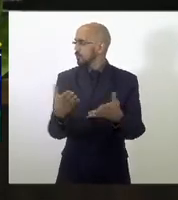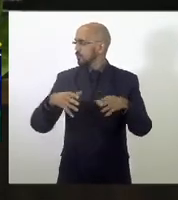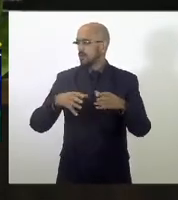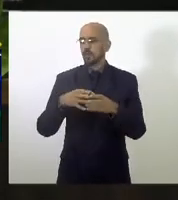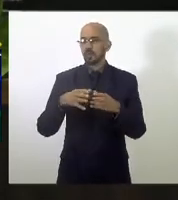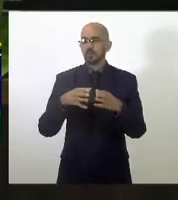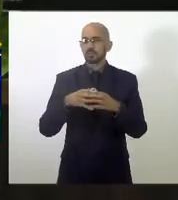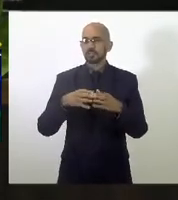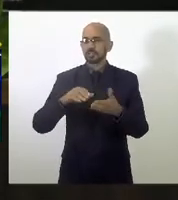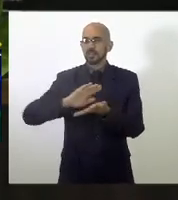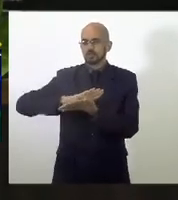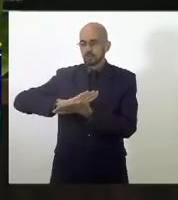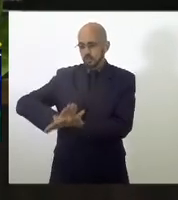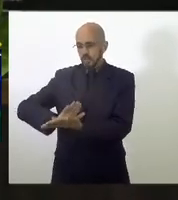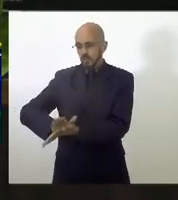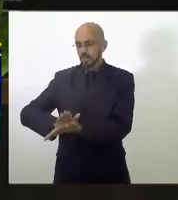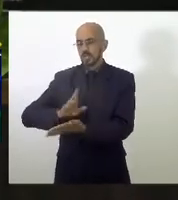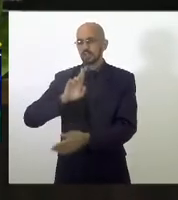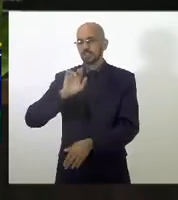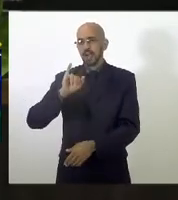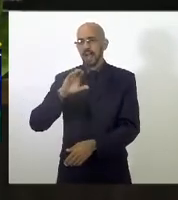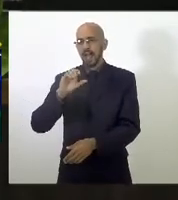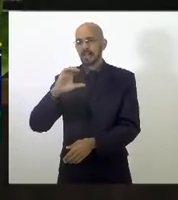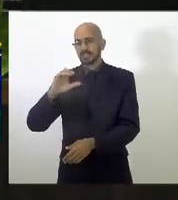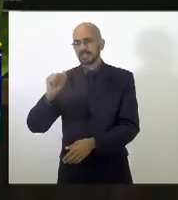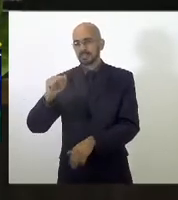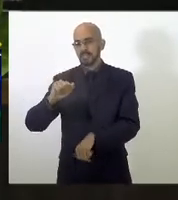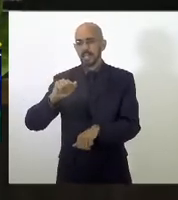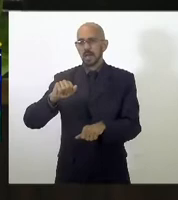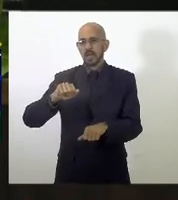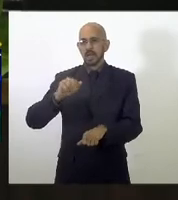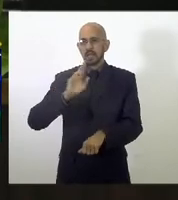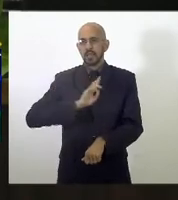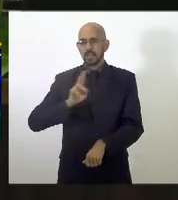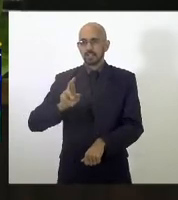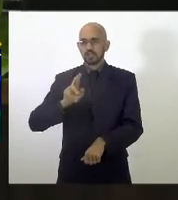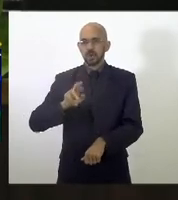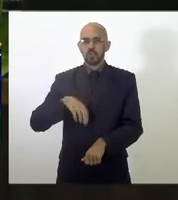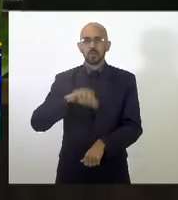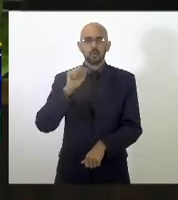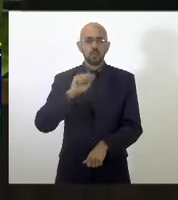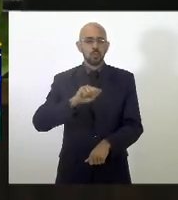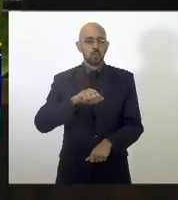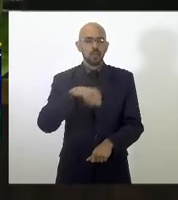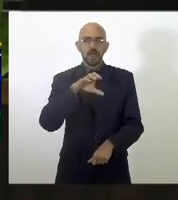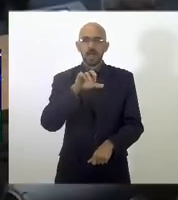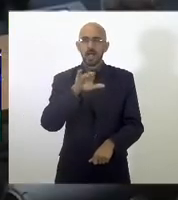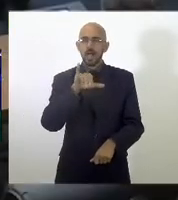Etnia, Religião e Procedência Nacional, meu eterno líder, deputado Carlos Mink.